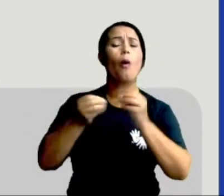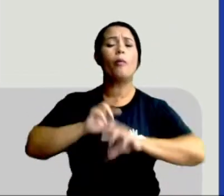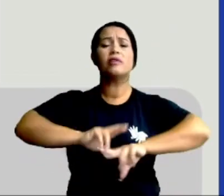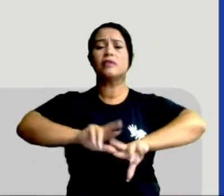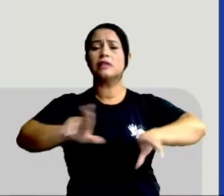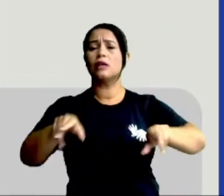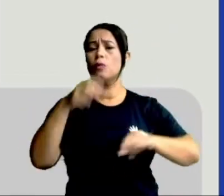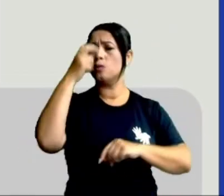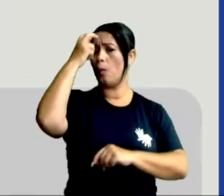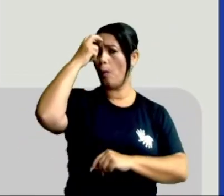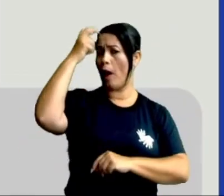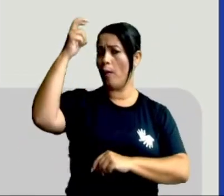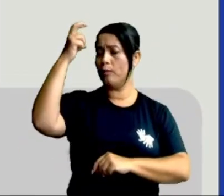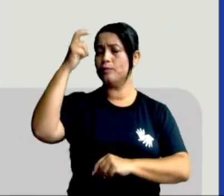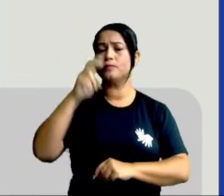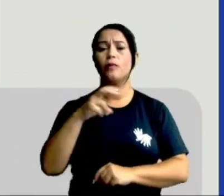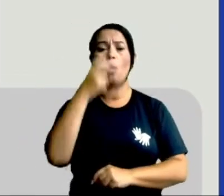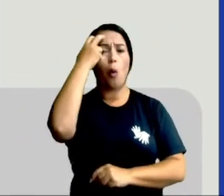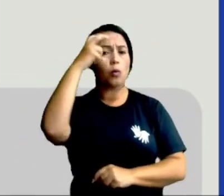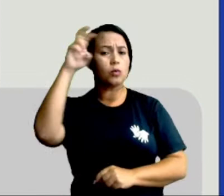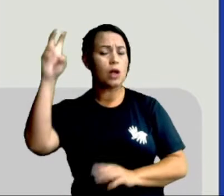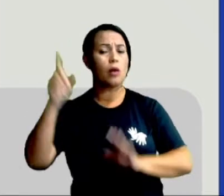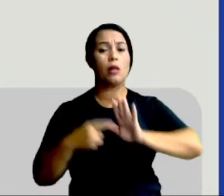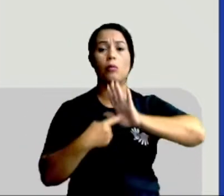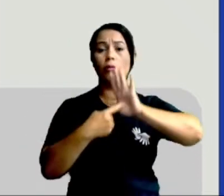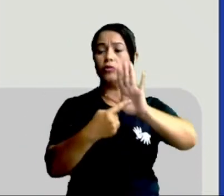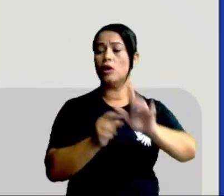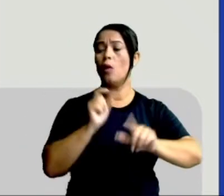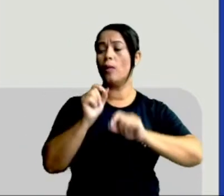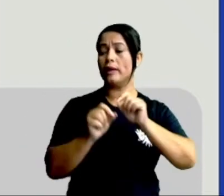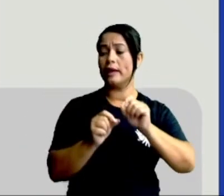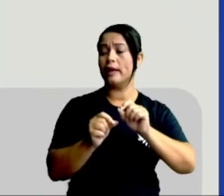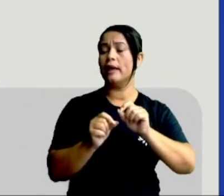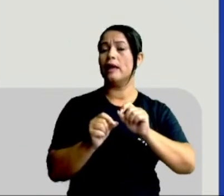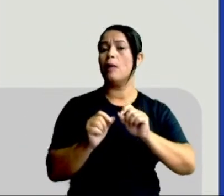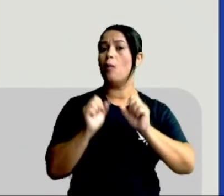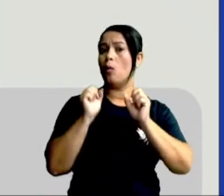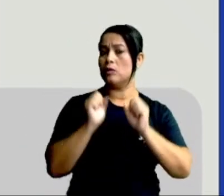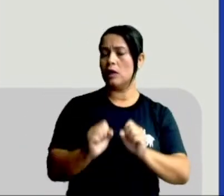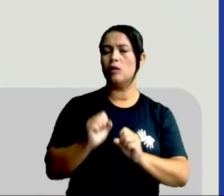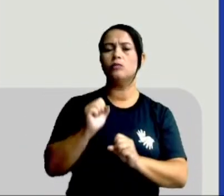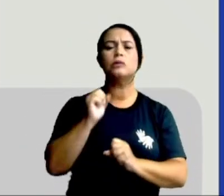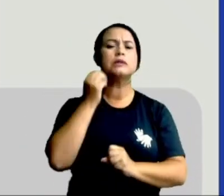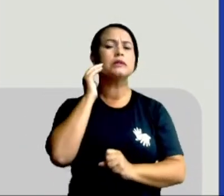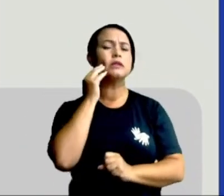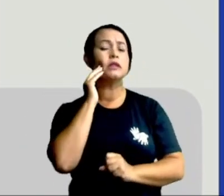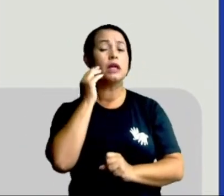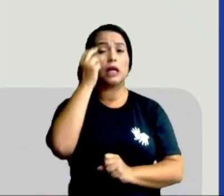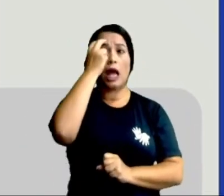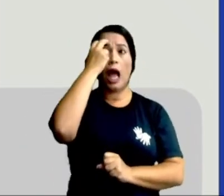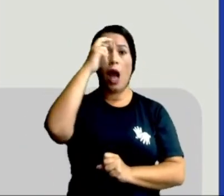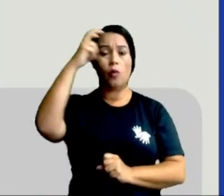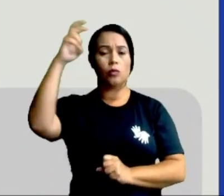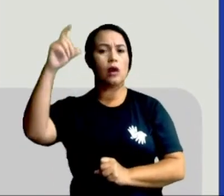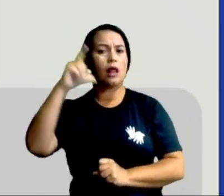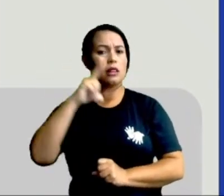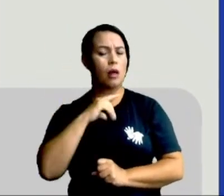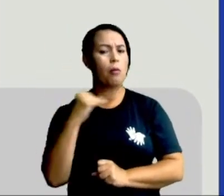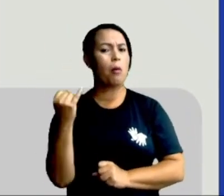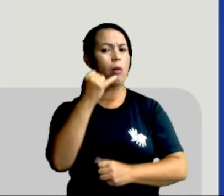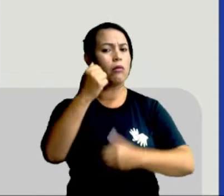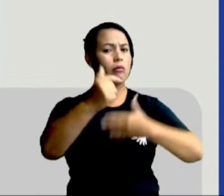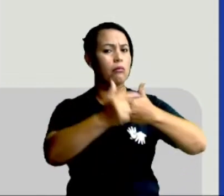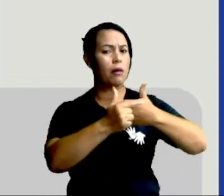diversidade cultural? Conforme exposto, podemos considerar que a cultura tem um importante papel no processo